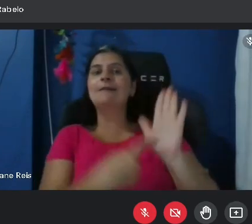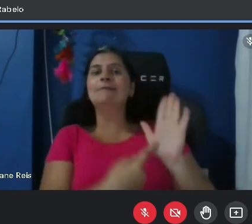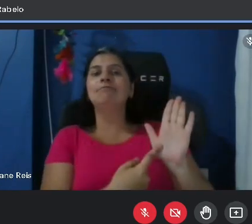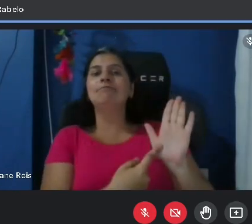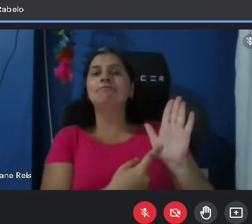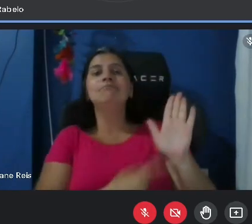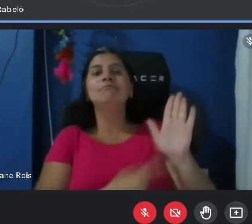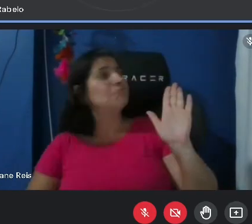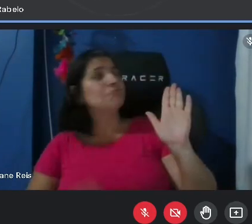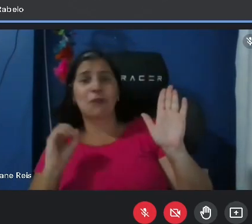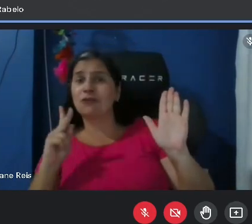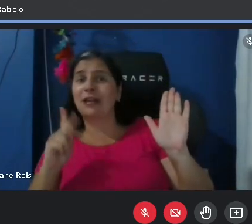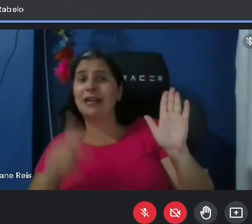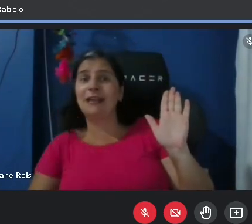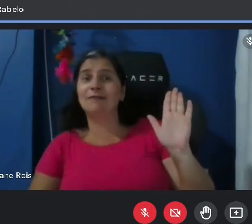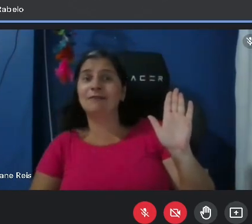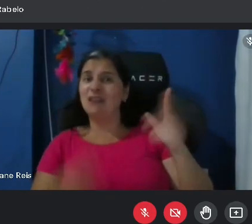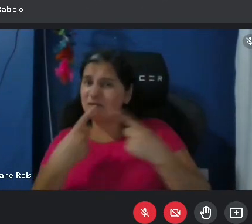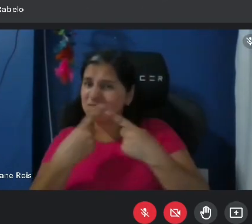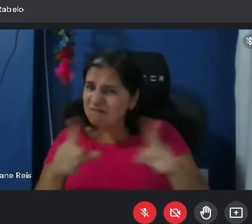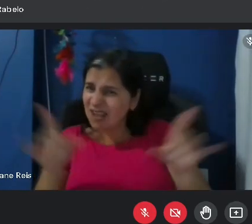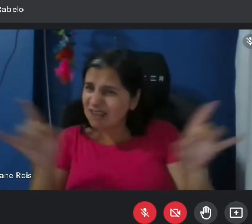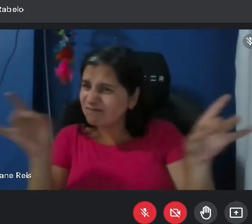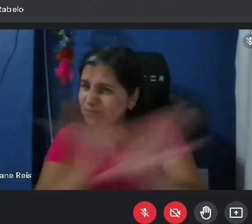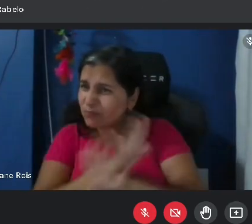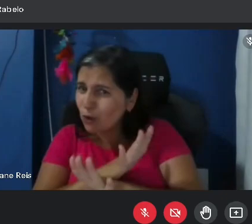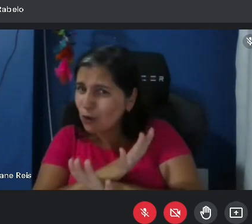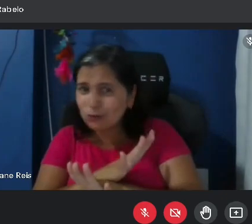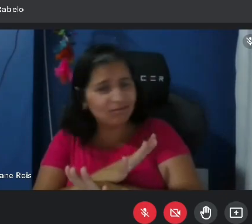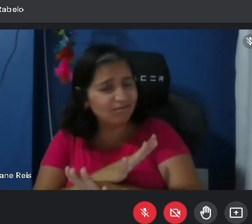Há 19 anos. há 19 anos,